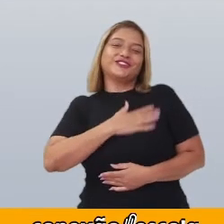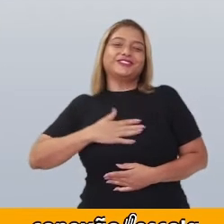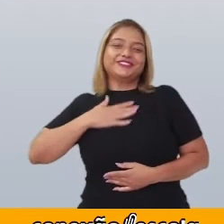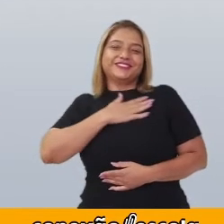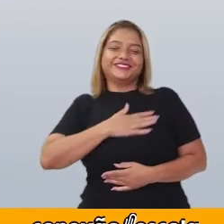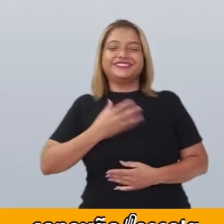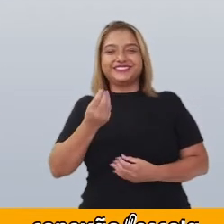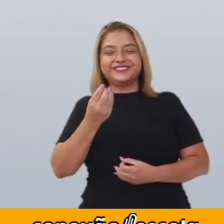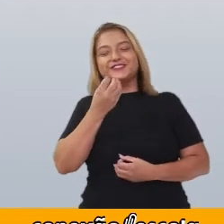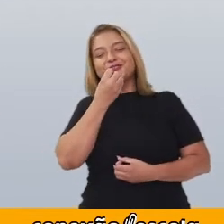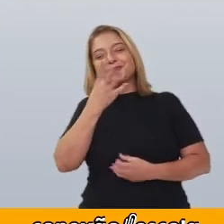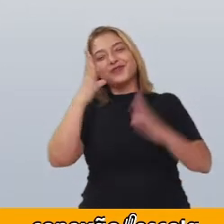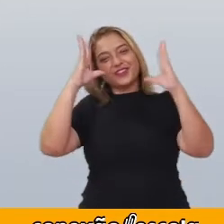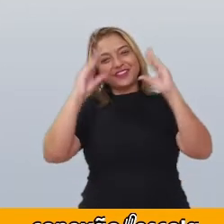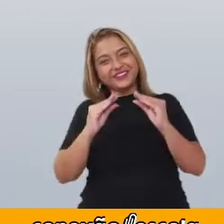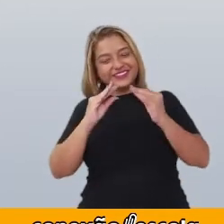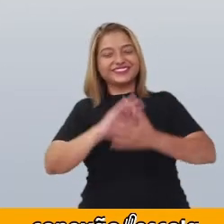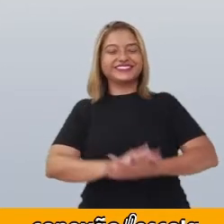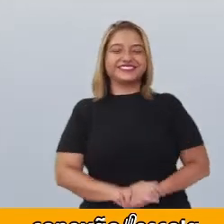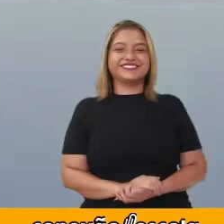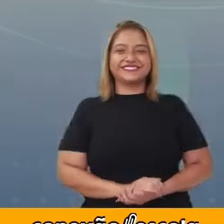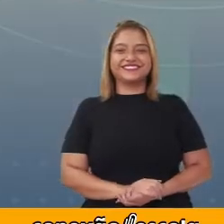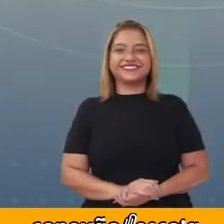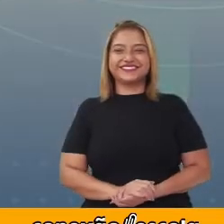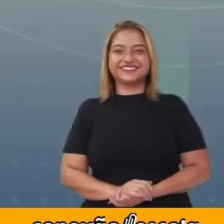muito. Boa noite.